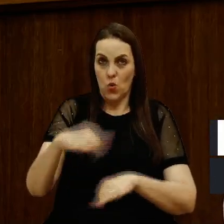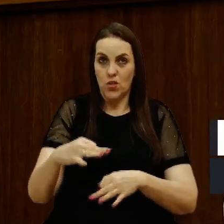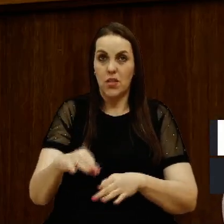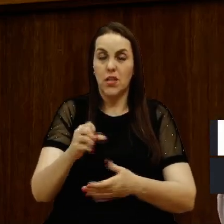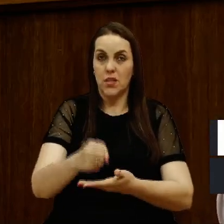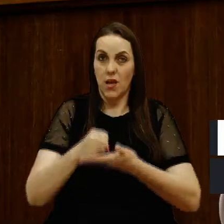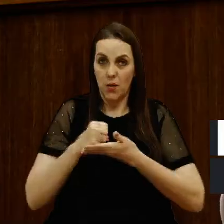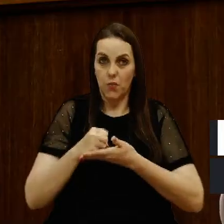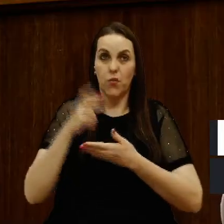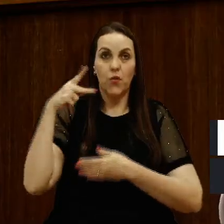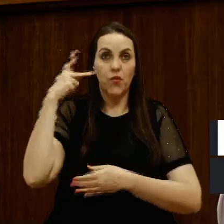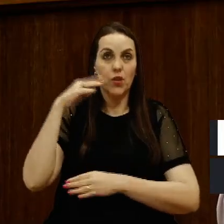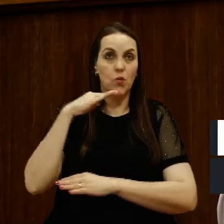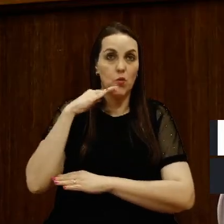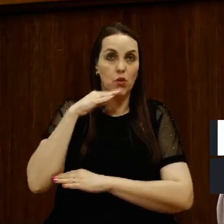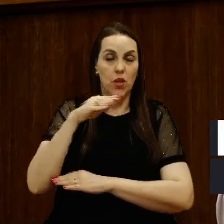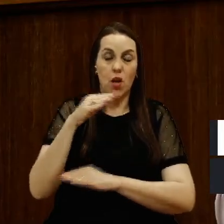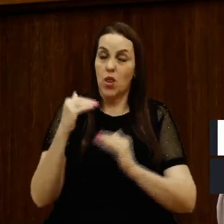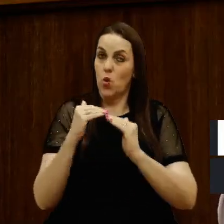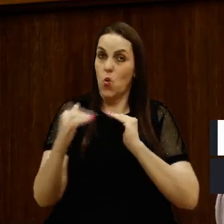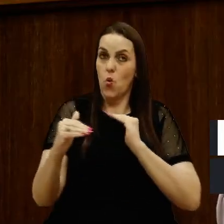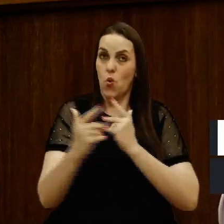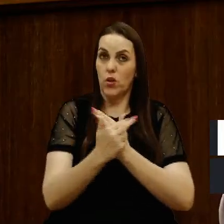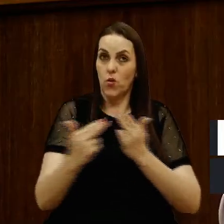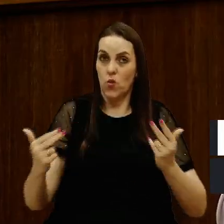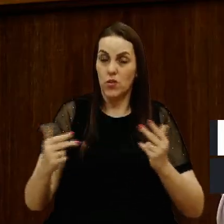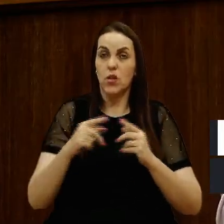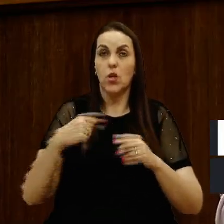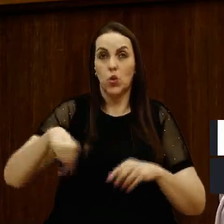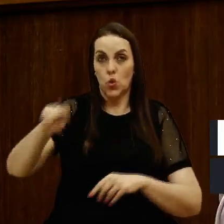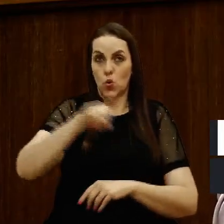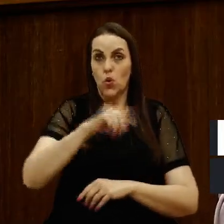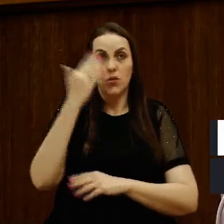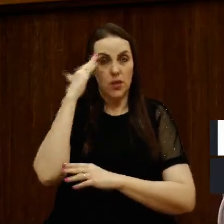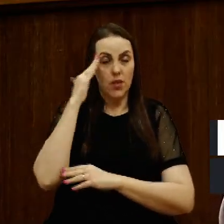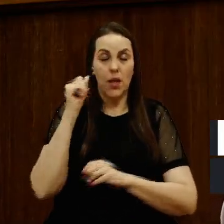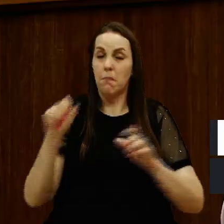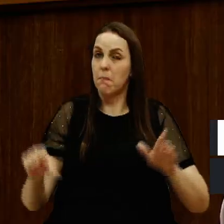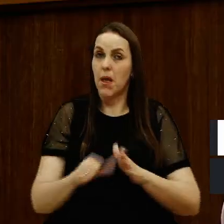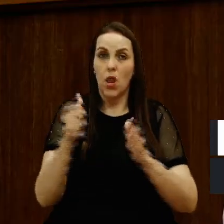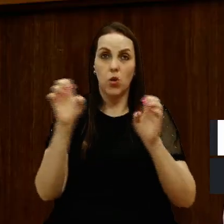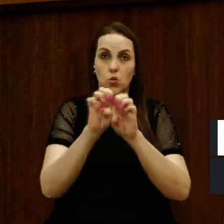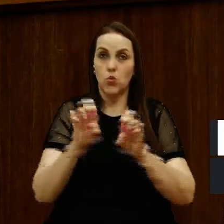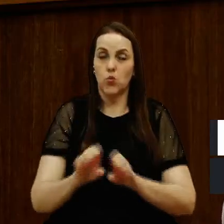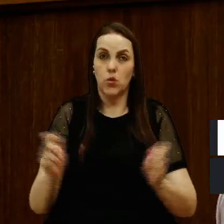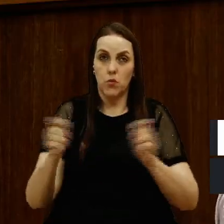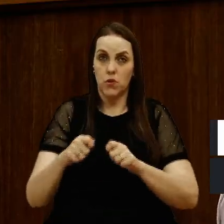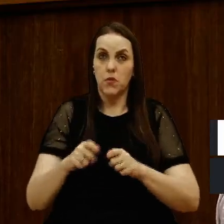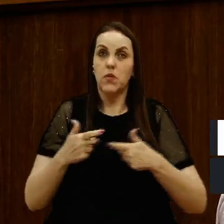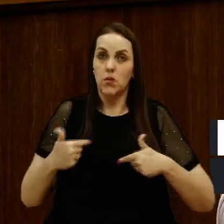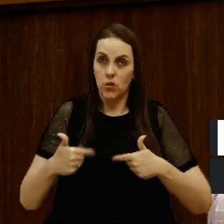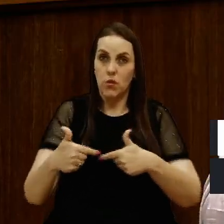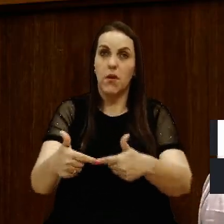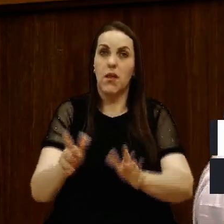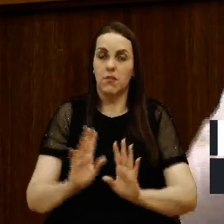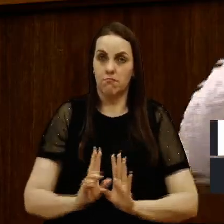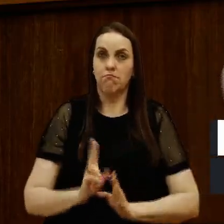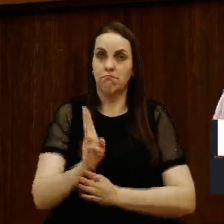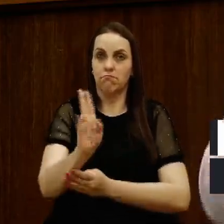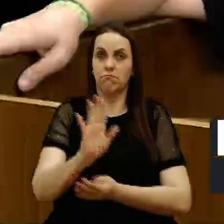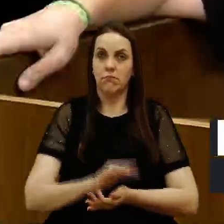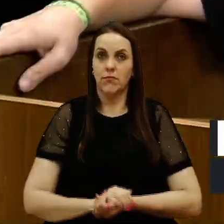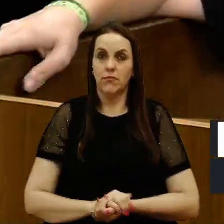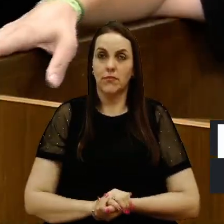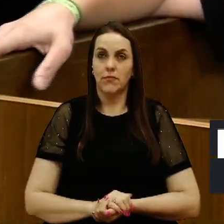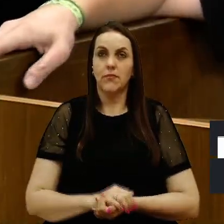vereador Bortola, que, embora a gente discorde muito, todos aqui entendem que agora tem que ter a melhor estrutura possível para manter a atuação que vem tendo. Então,